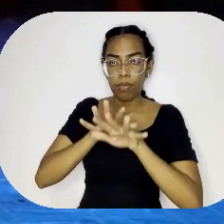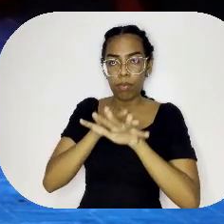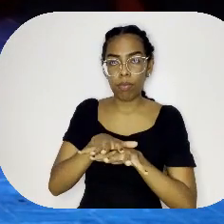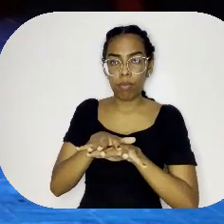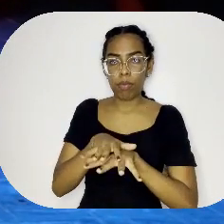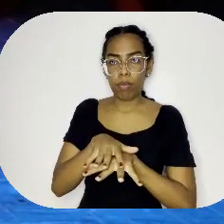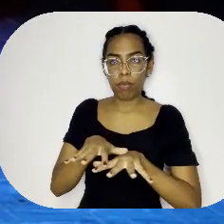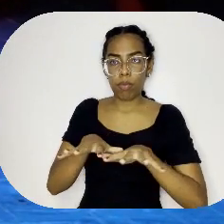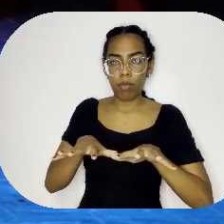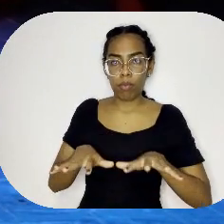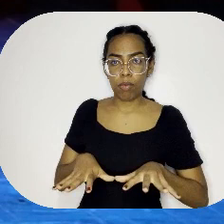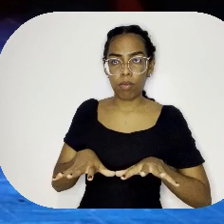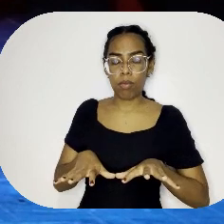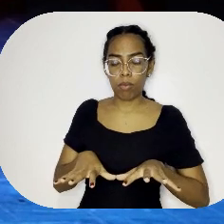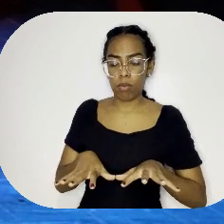Eu tô plantada.